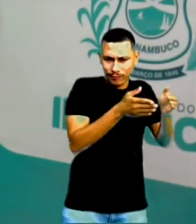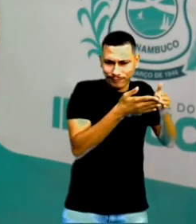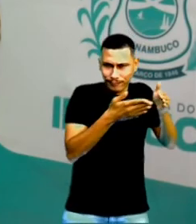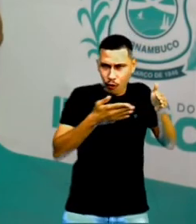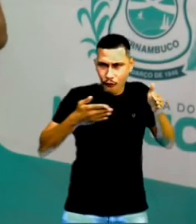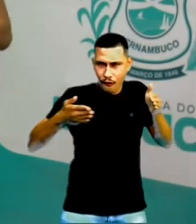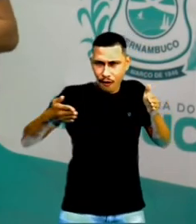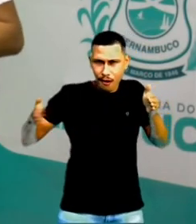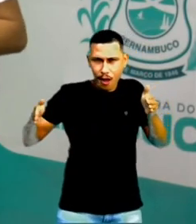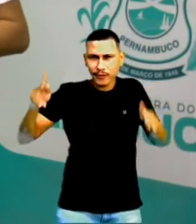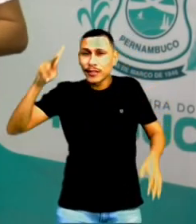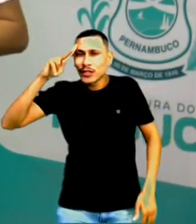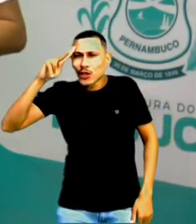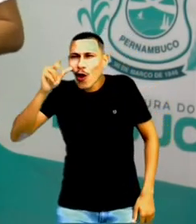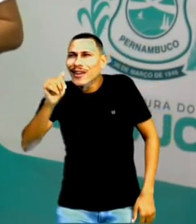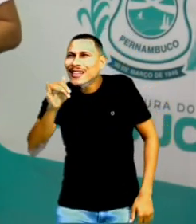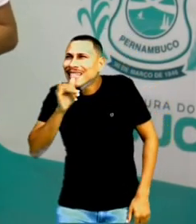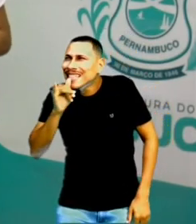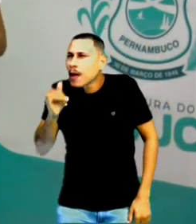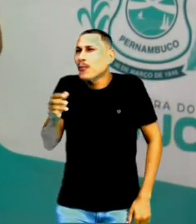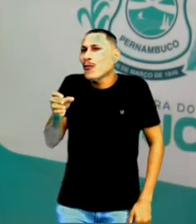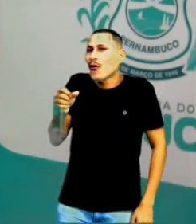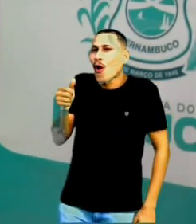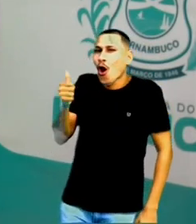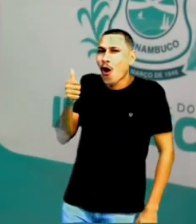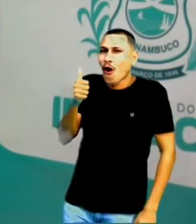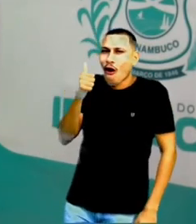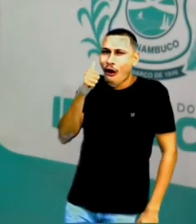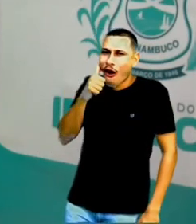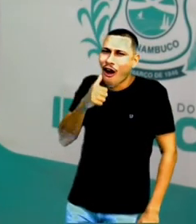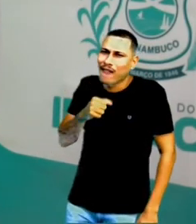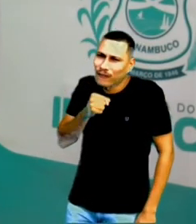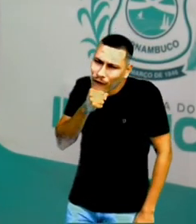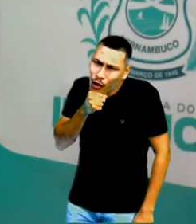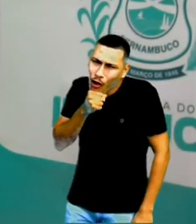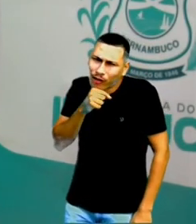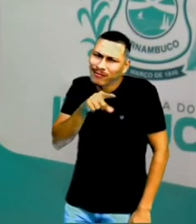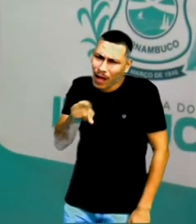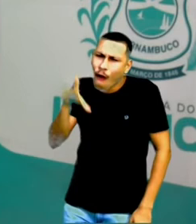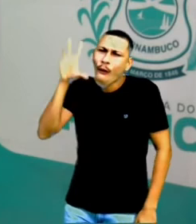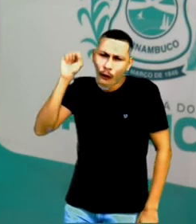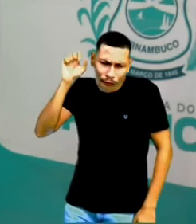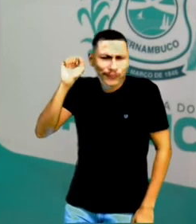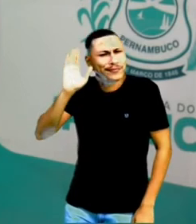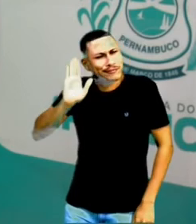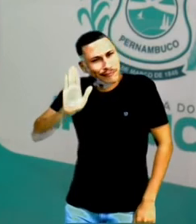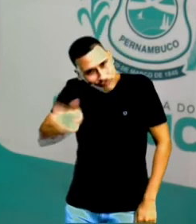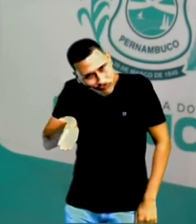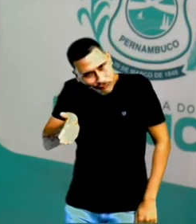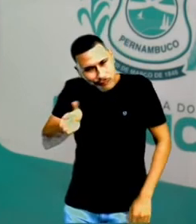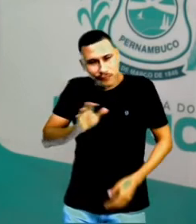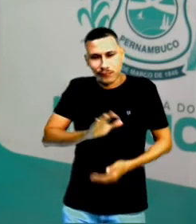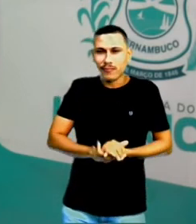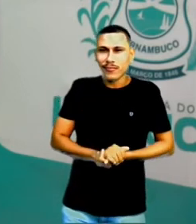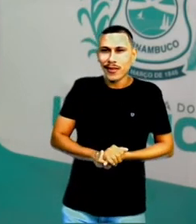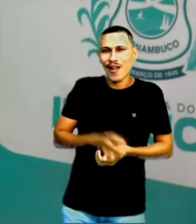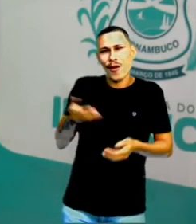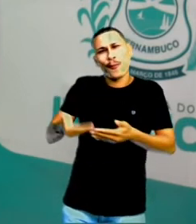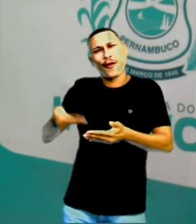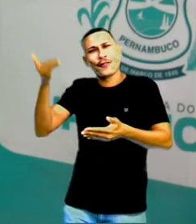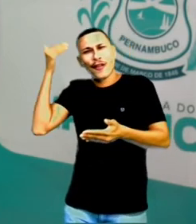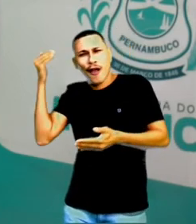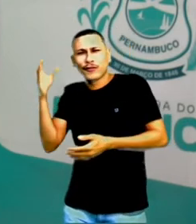Aquelas histórias de vovó. Quem aqui nunca ouviu? Aquelas histórias que vovó